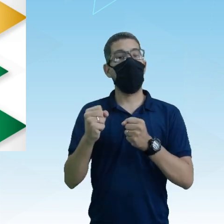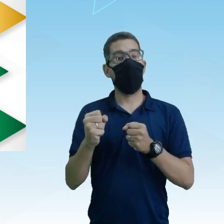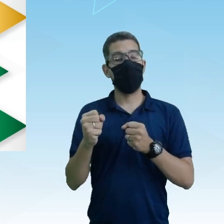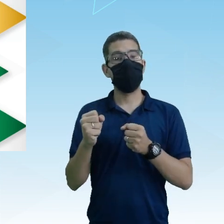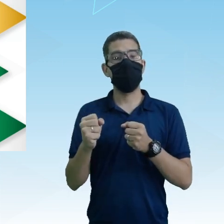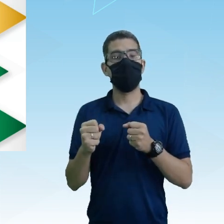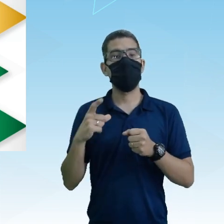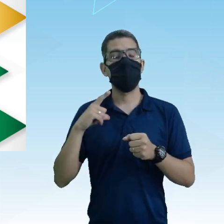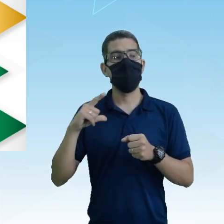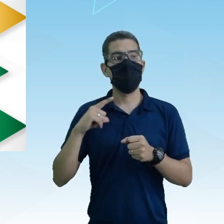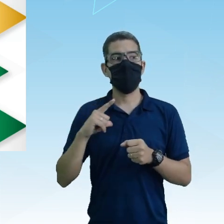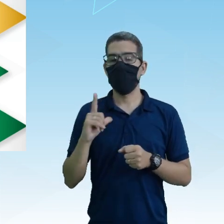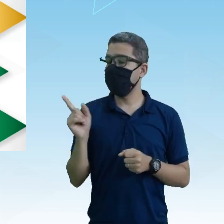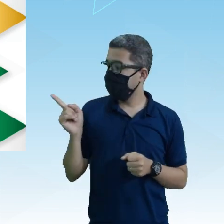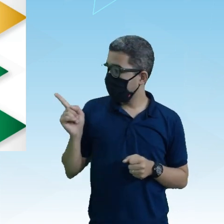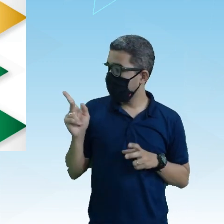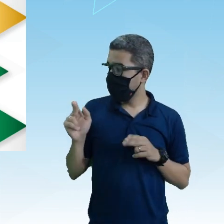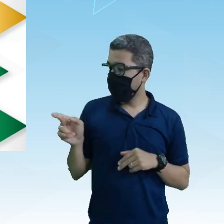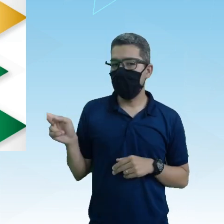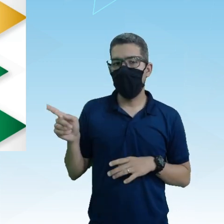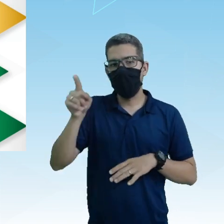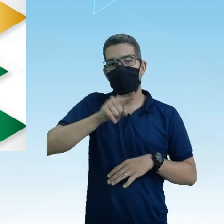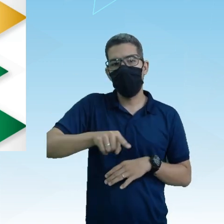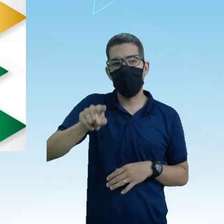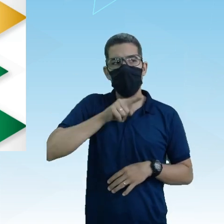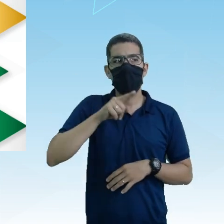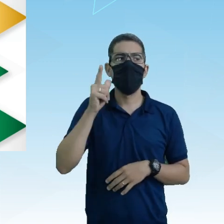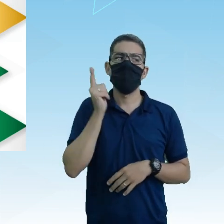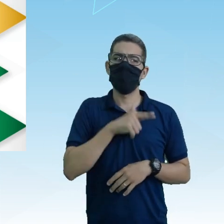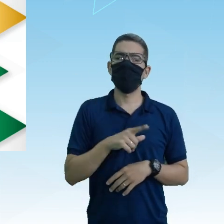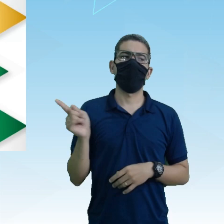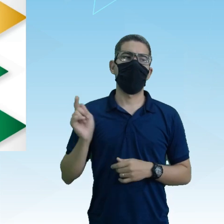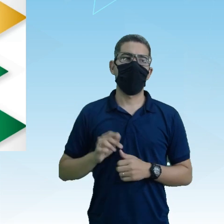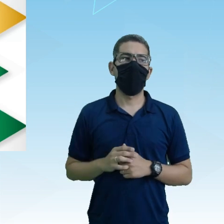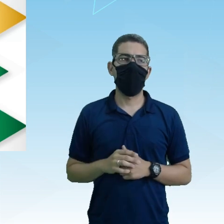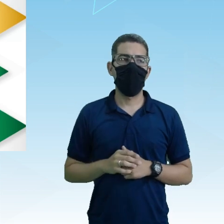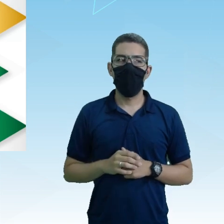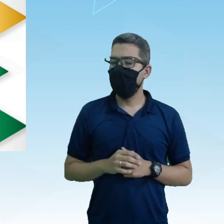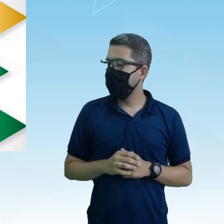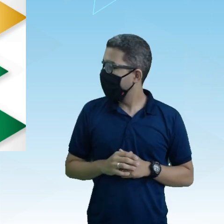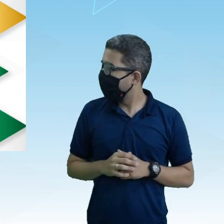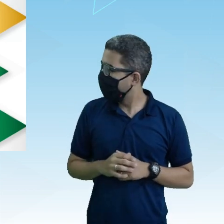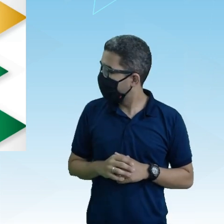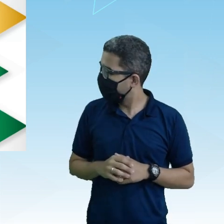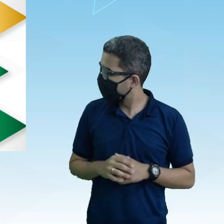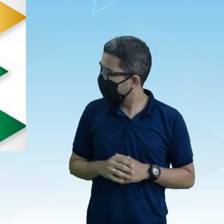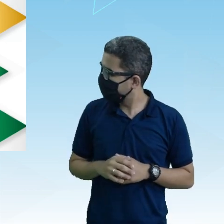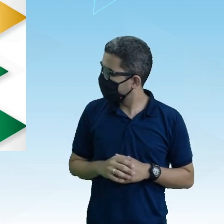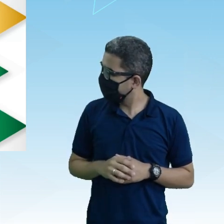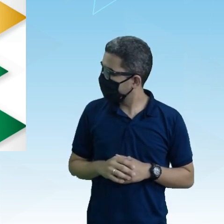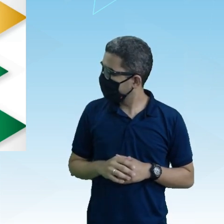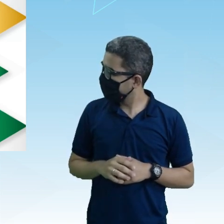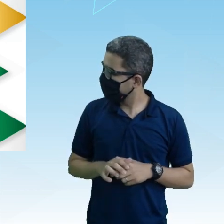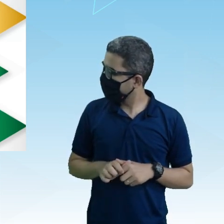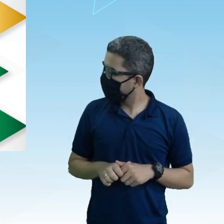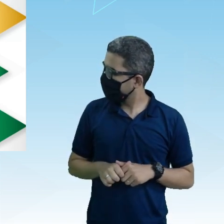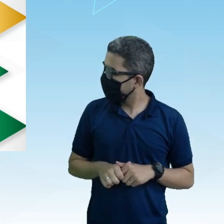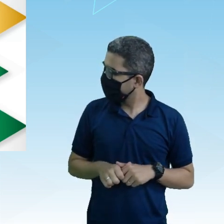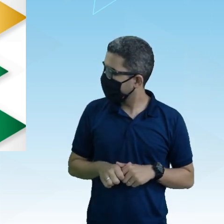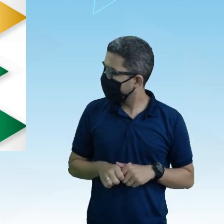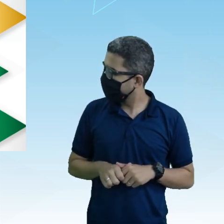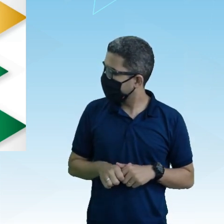feitos com um raio a 45 graus. Então não esquece, cada parte dessa circunferência